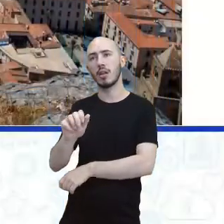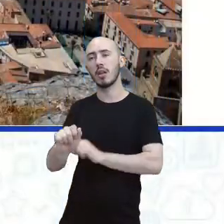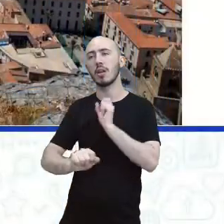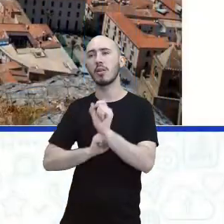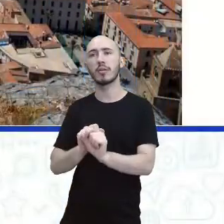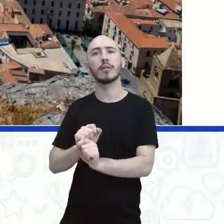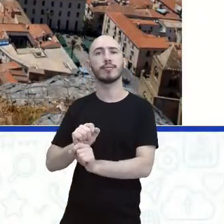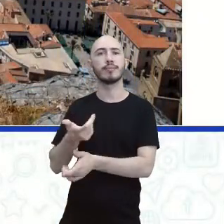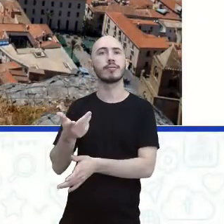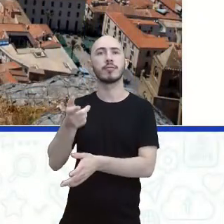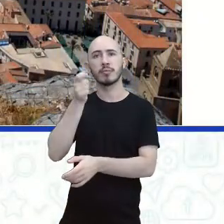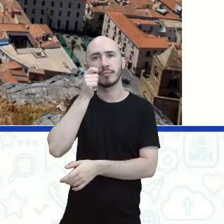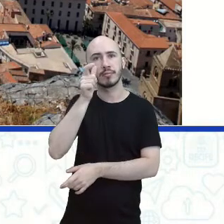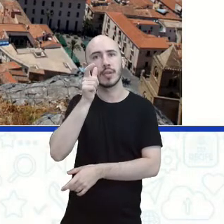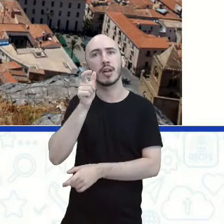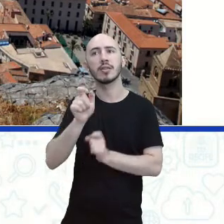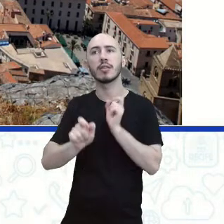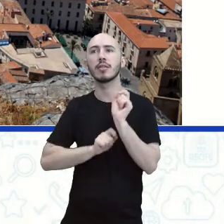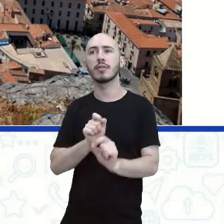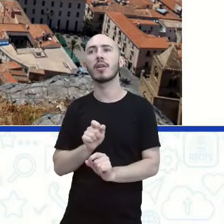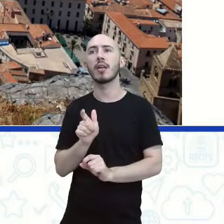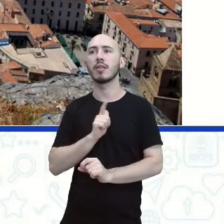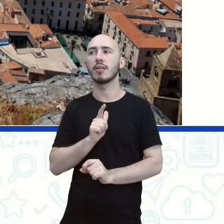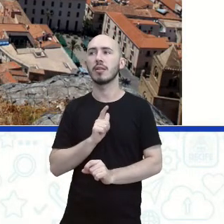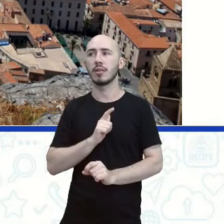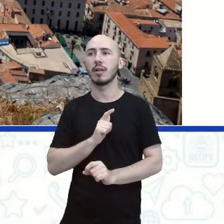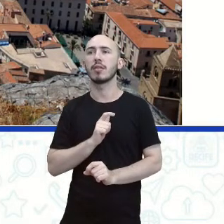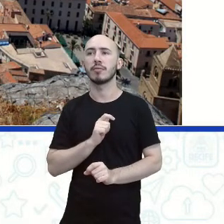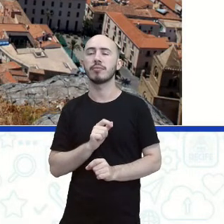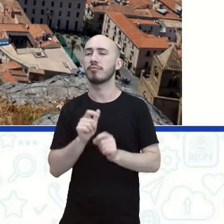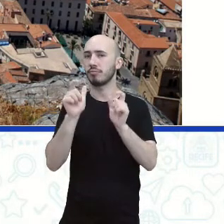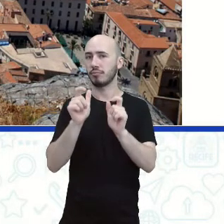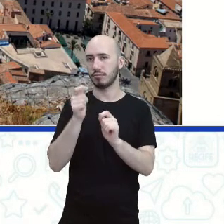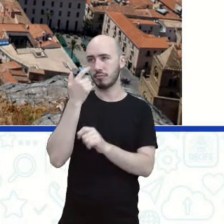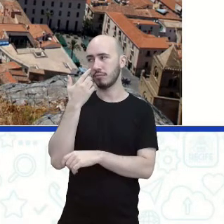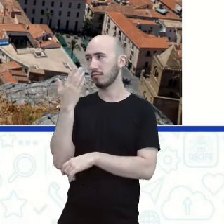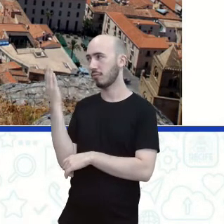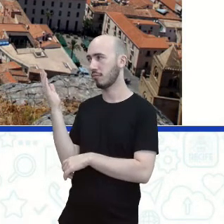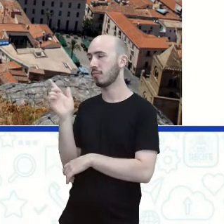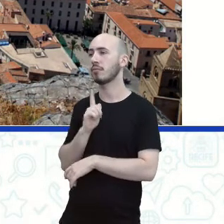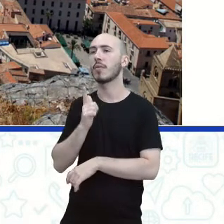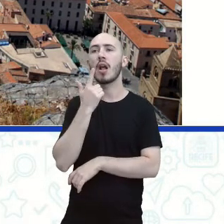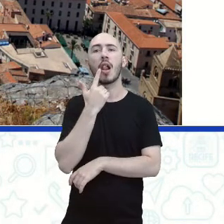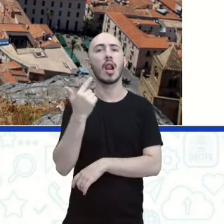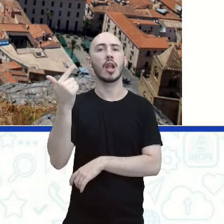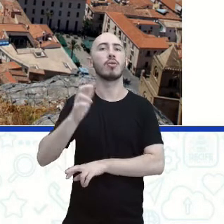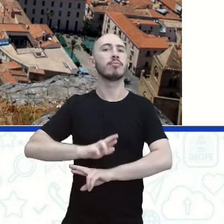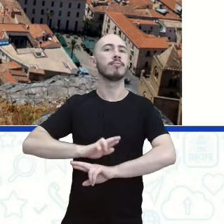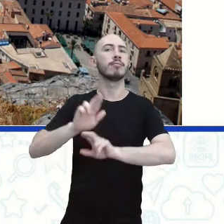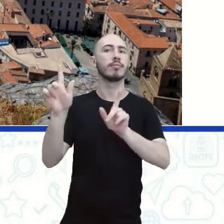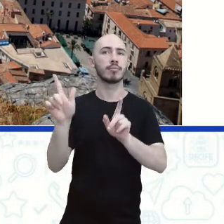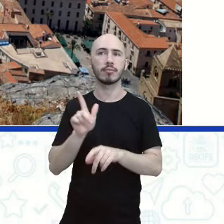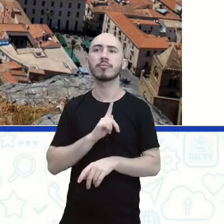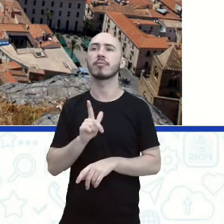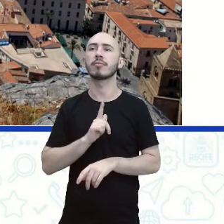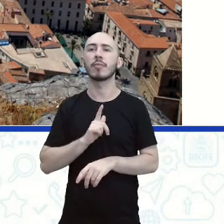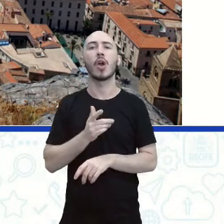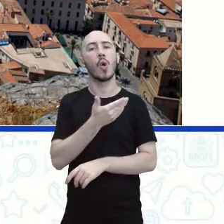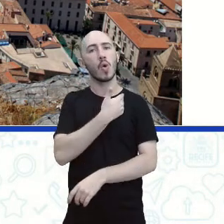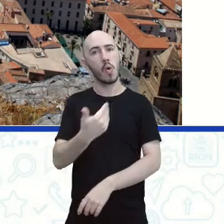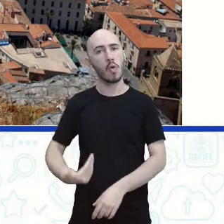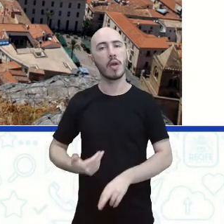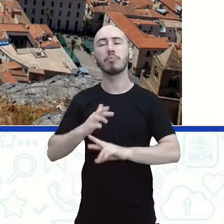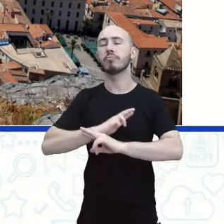impressionante, porque a gente tem a Itália e tem o Vale, tem a questão da Sicília, que tem um idioma diferente, tá? Tem um governo